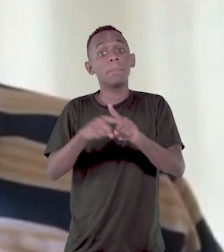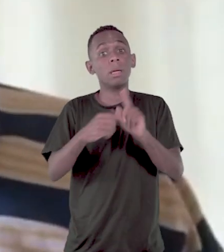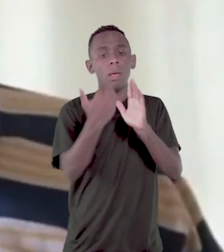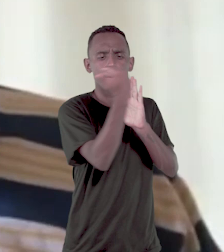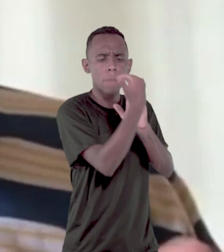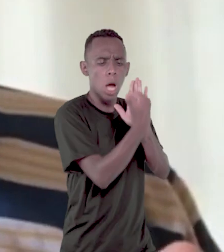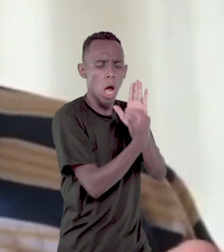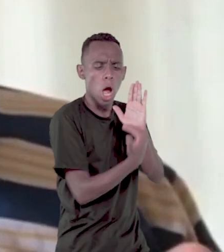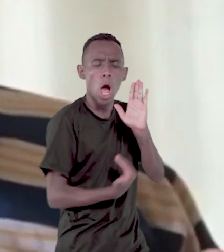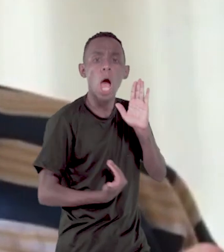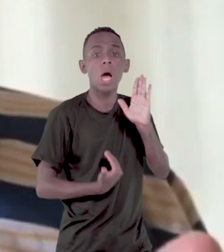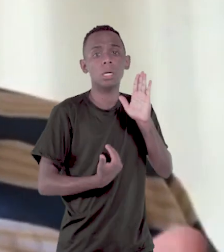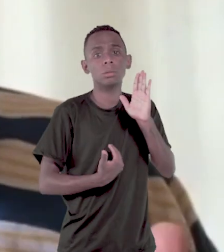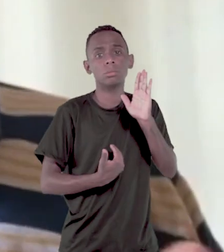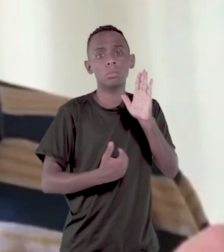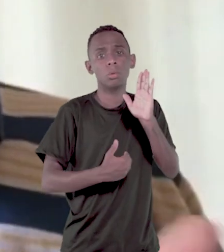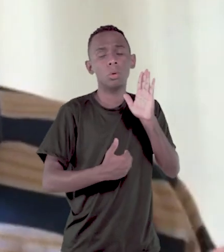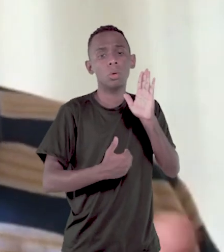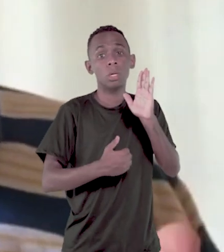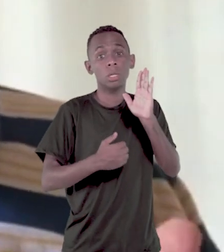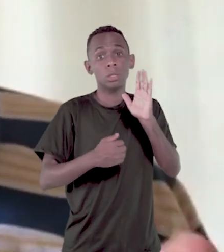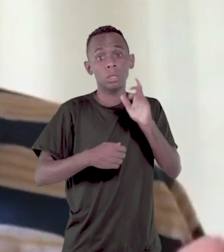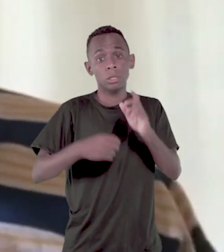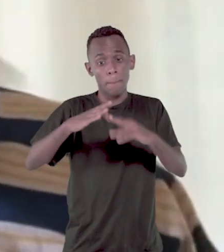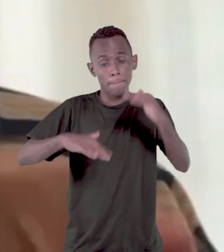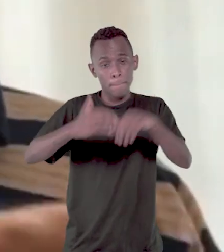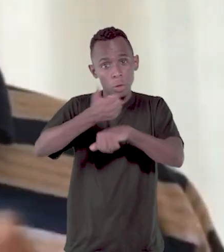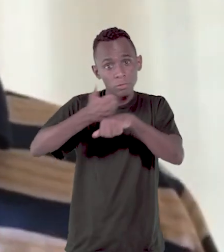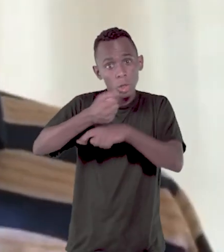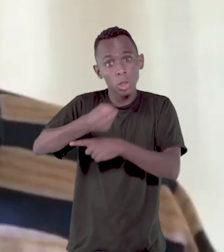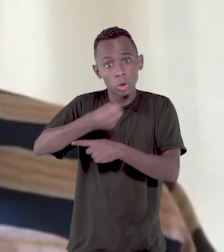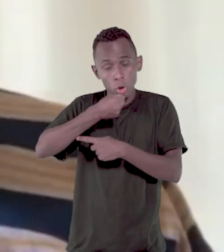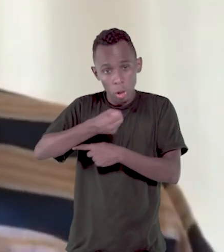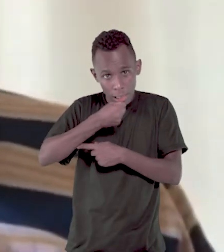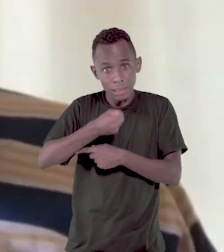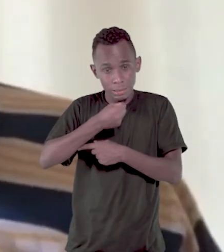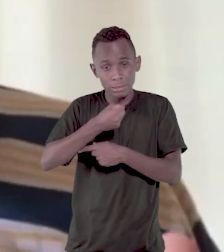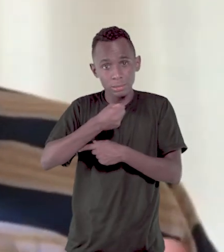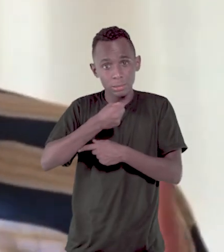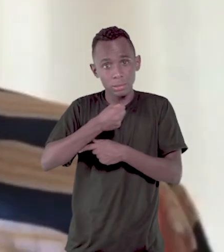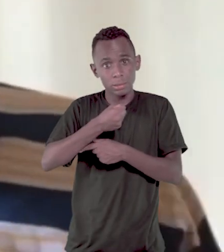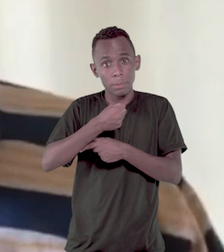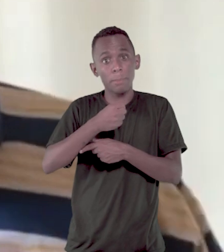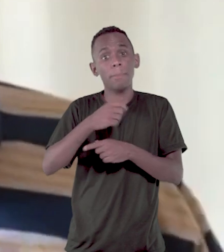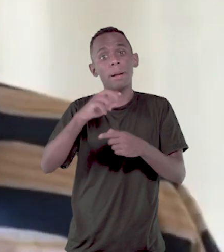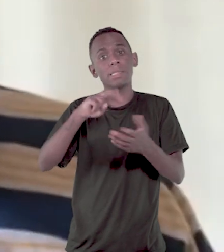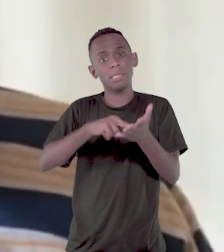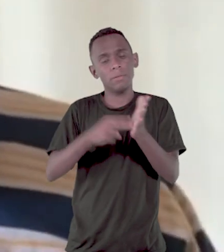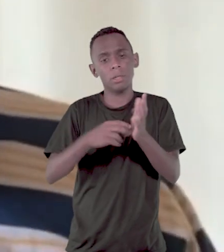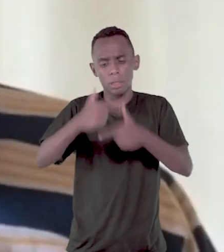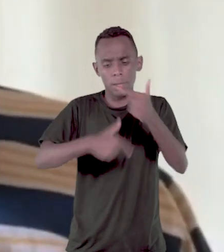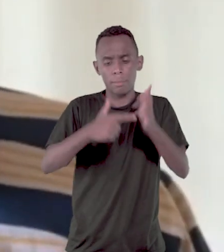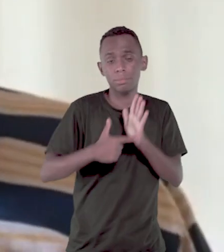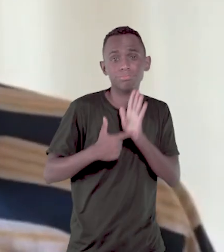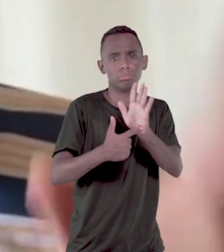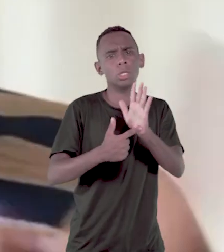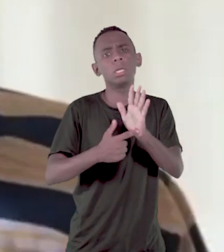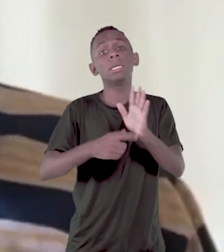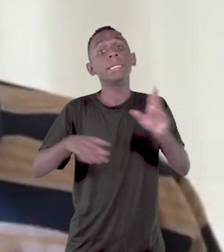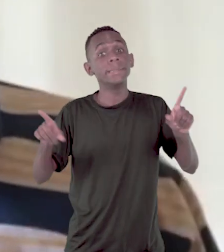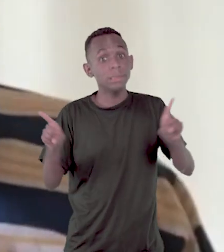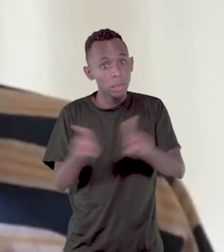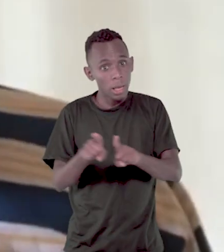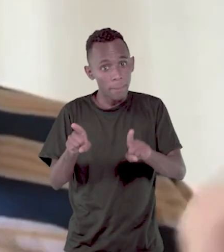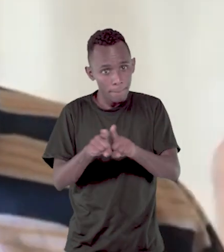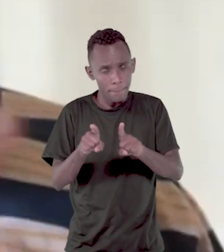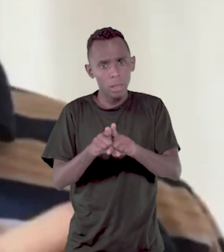passou uma lista para ele de jornalistas importantes, que seria importante receberem a revista para divulgá-la, né? E não